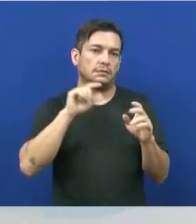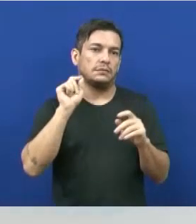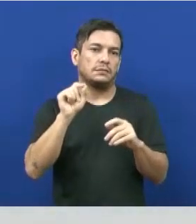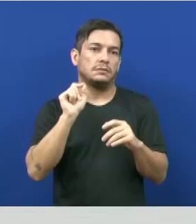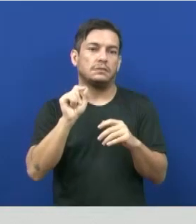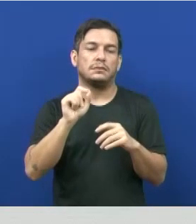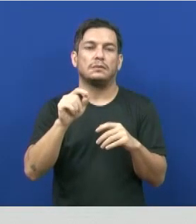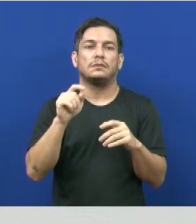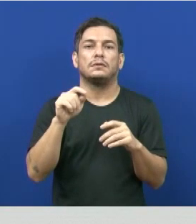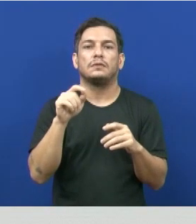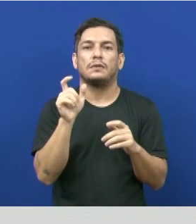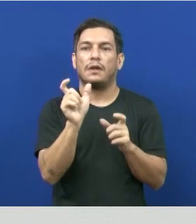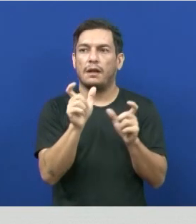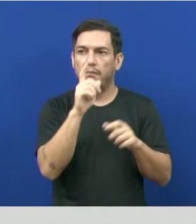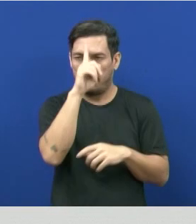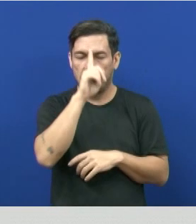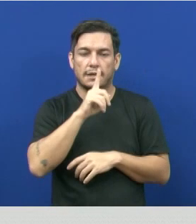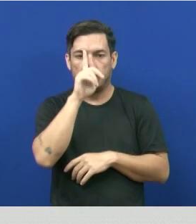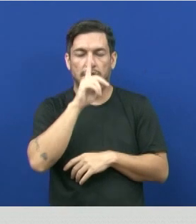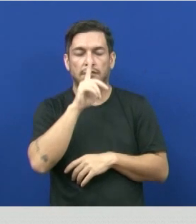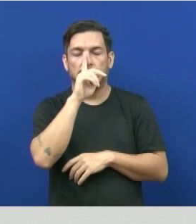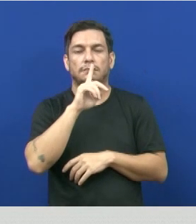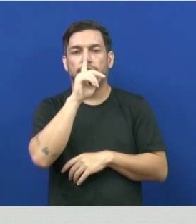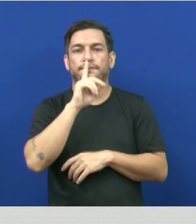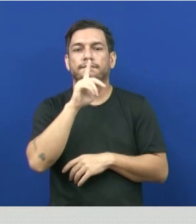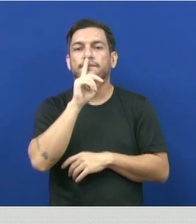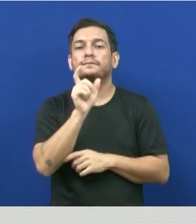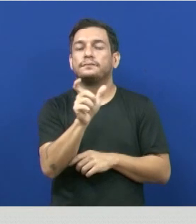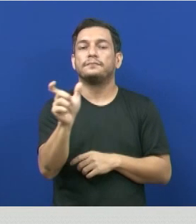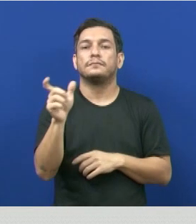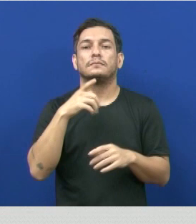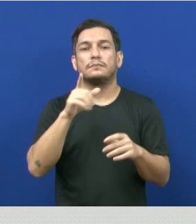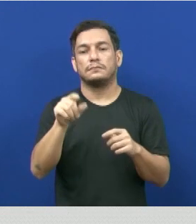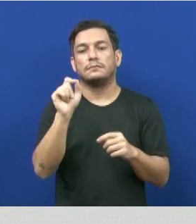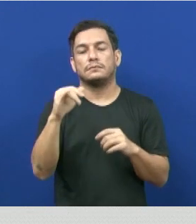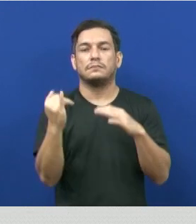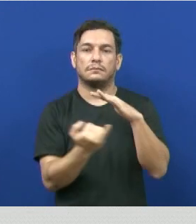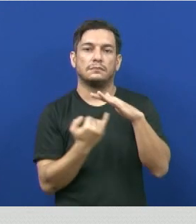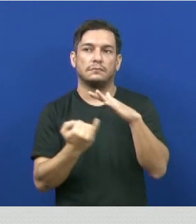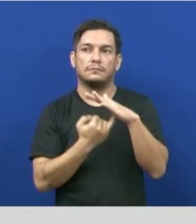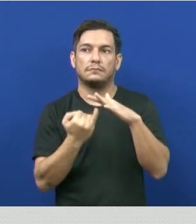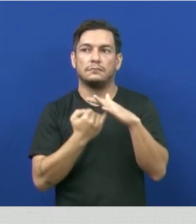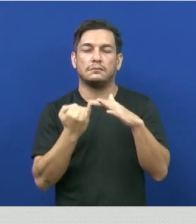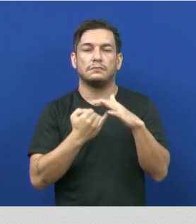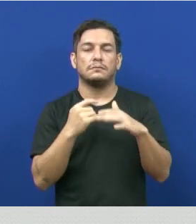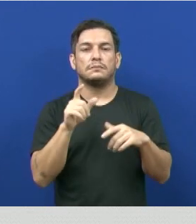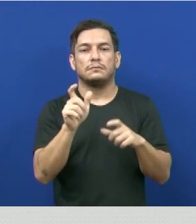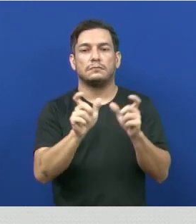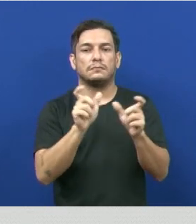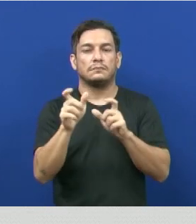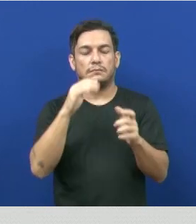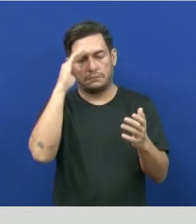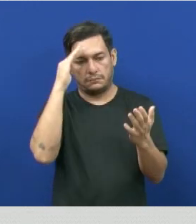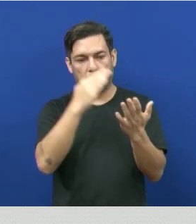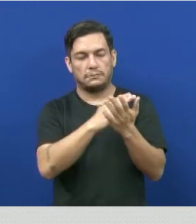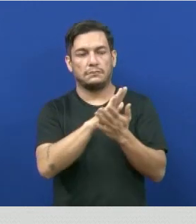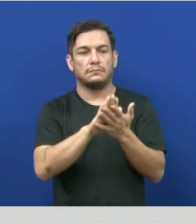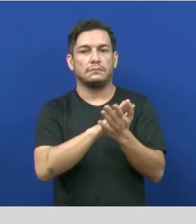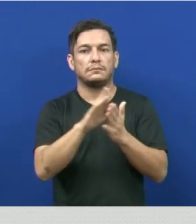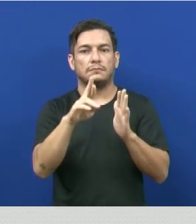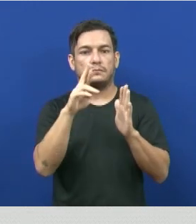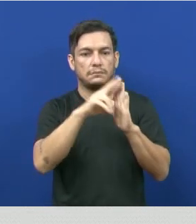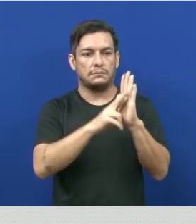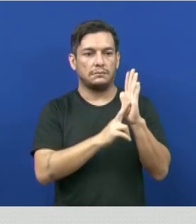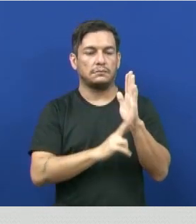é que tem umas partidinhas amarelas essas partes amarelas são termos informais são termos que não obedecem à